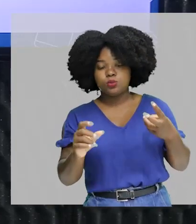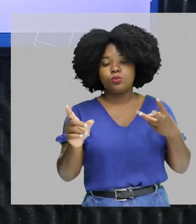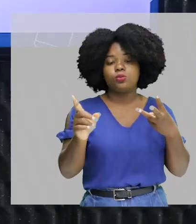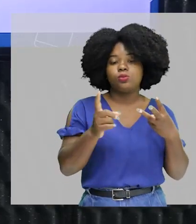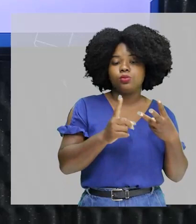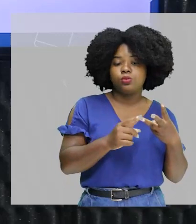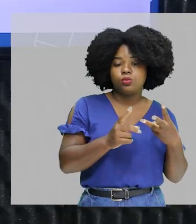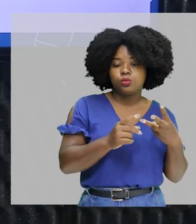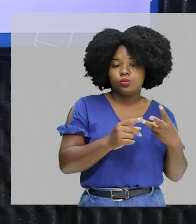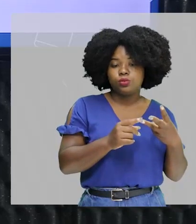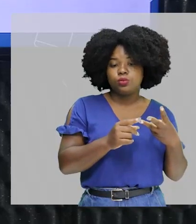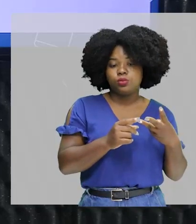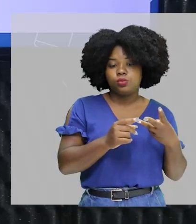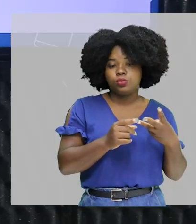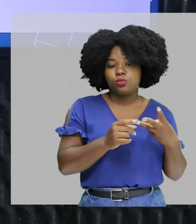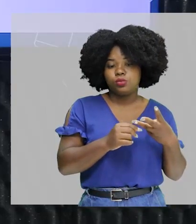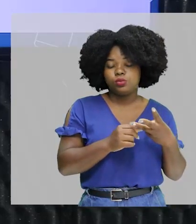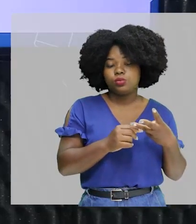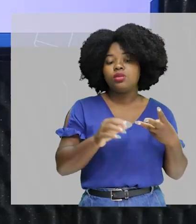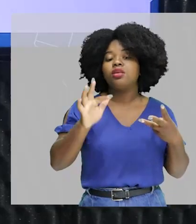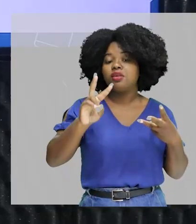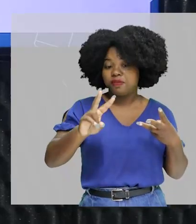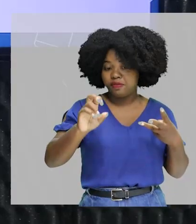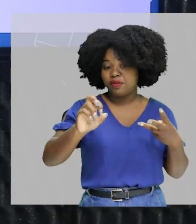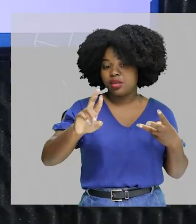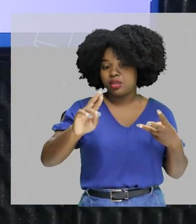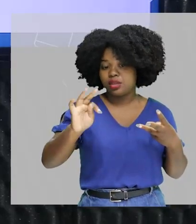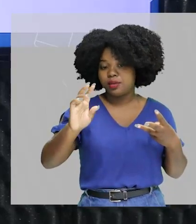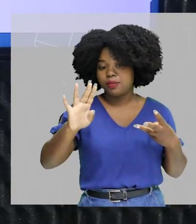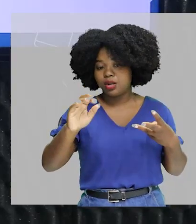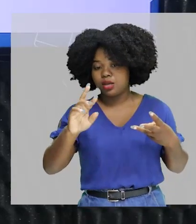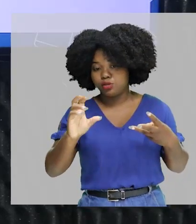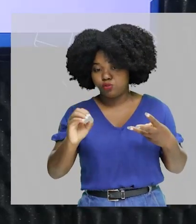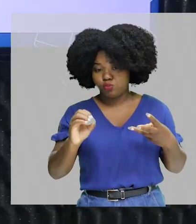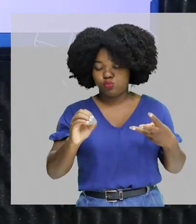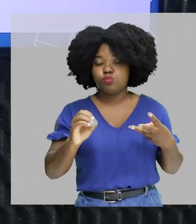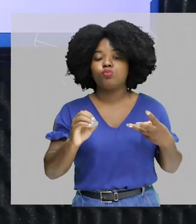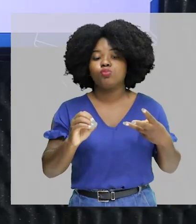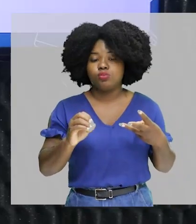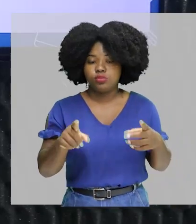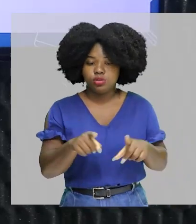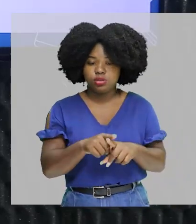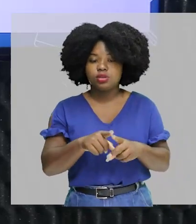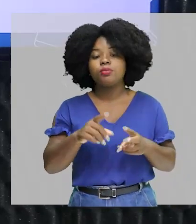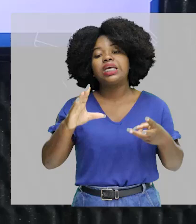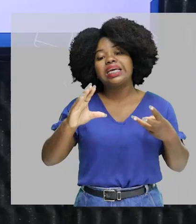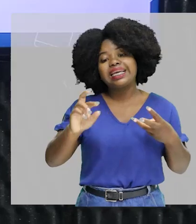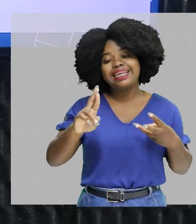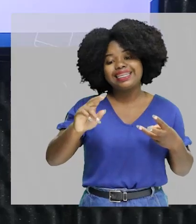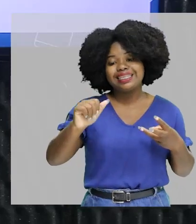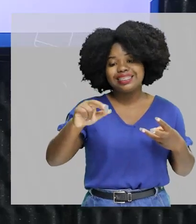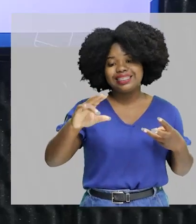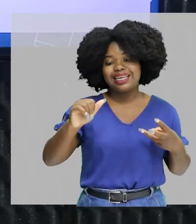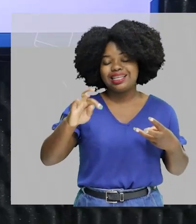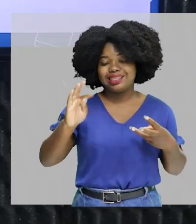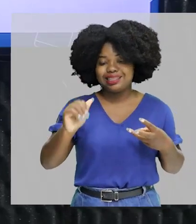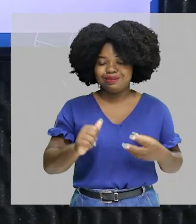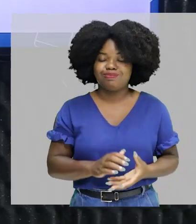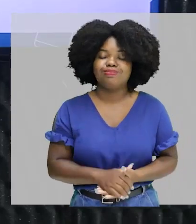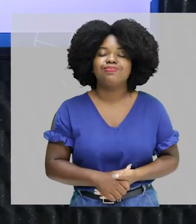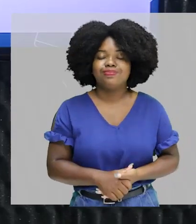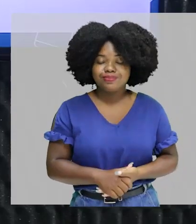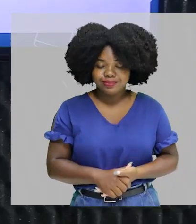cefalocordados e eu vou falar dos vertebrados, que nós também chamamos de craniata, que é o